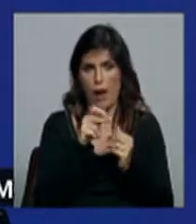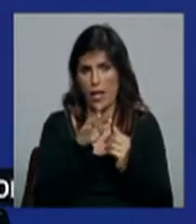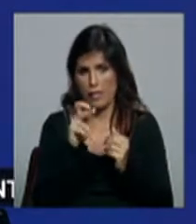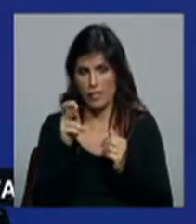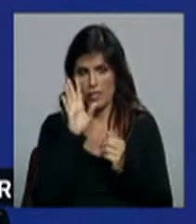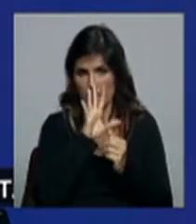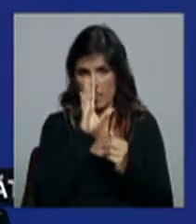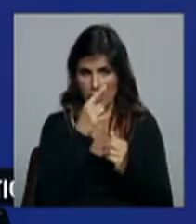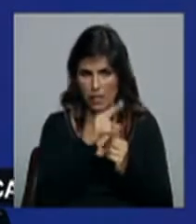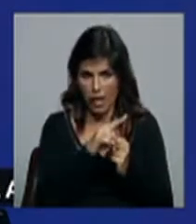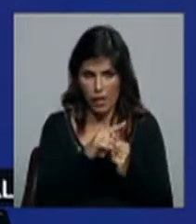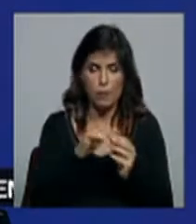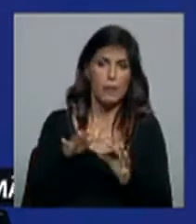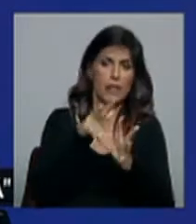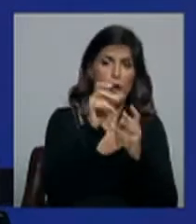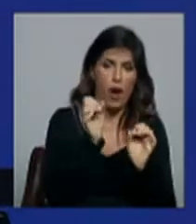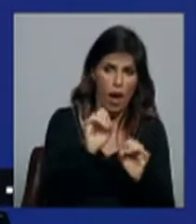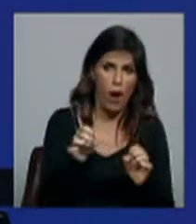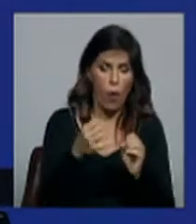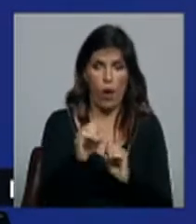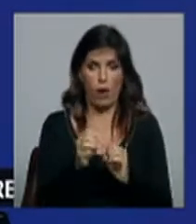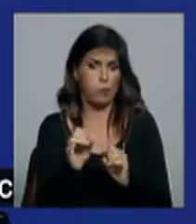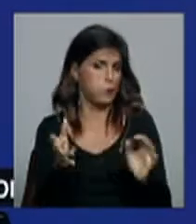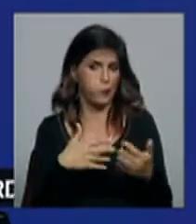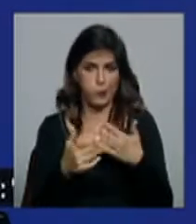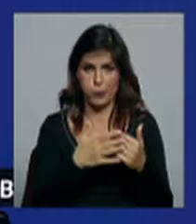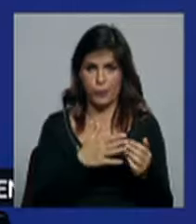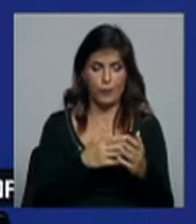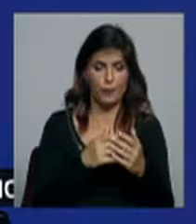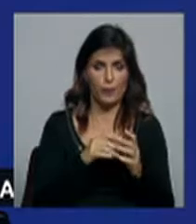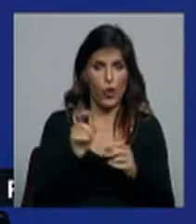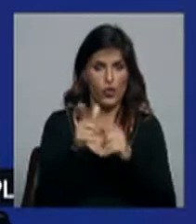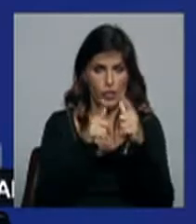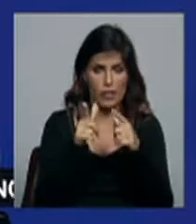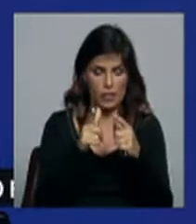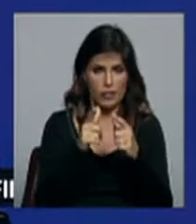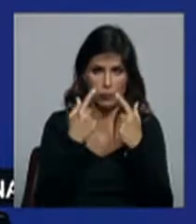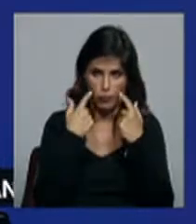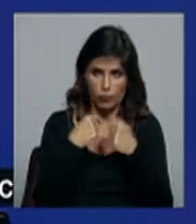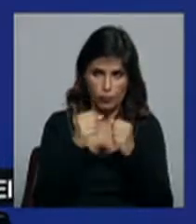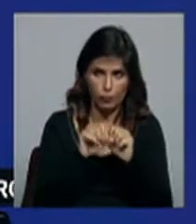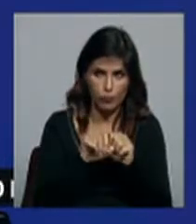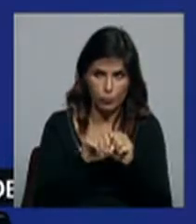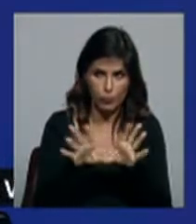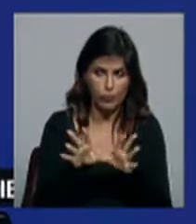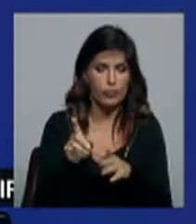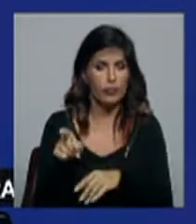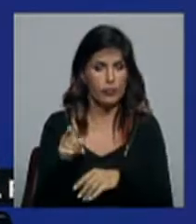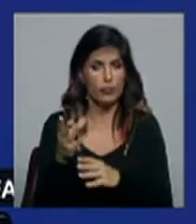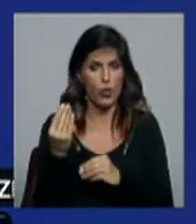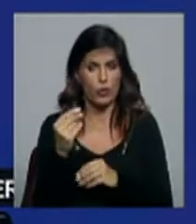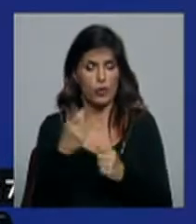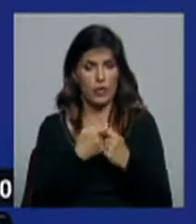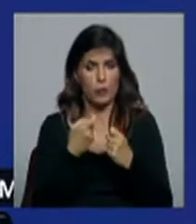não planetas, portanto, nem sequer interessa aqui se têm ou não planetas, e, portanto, são estrelas que emitem com muita frequência este tipo